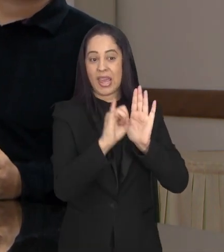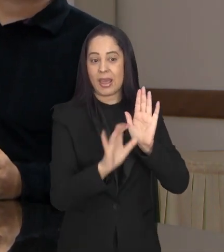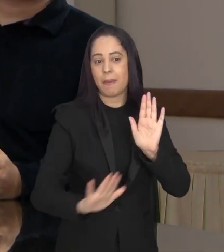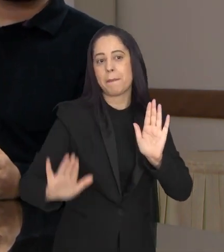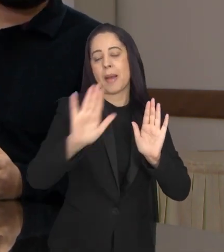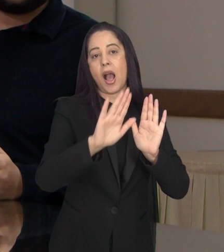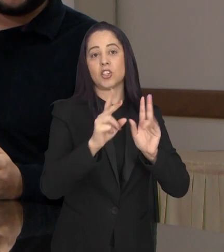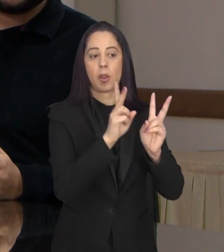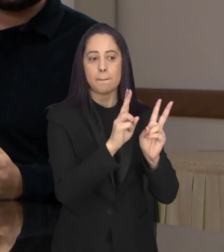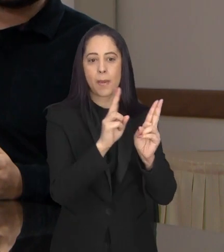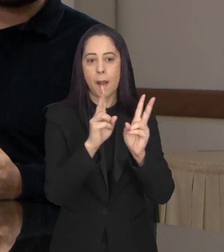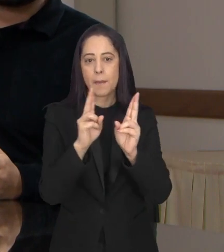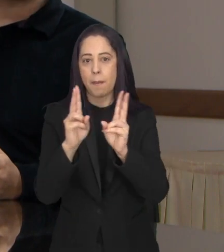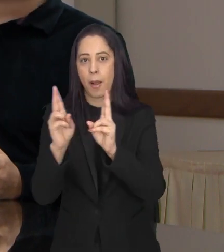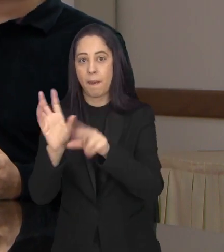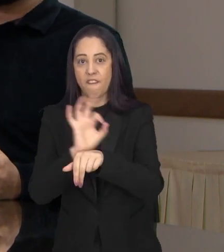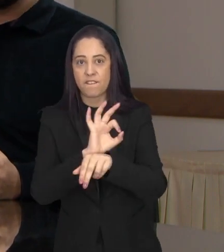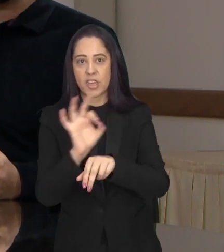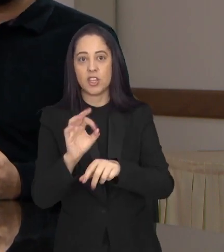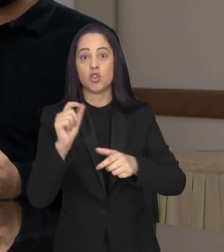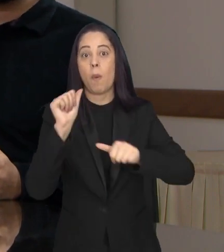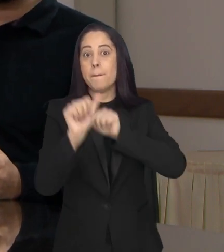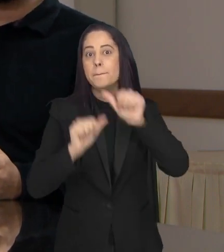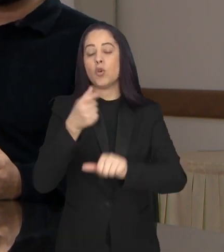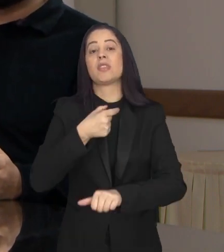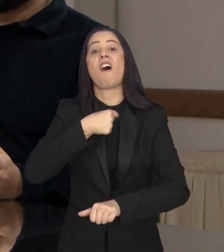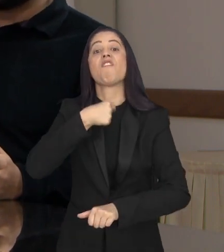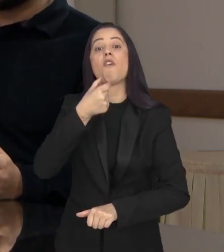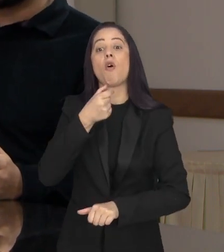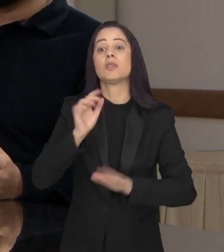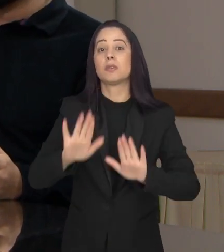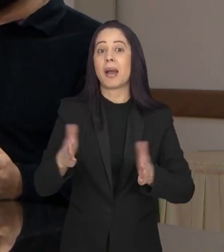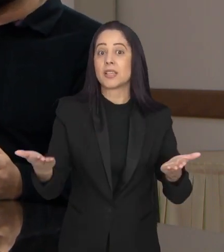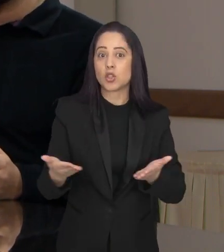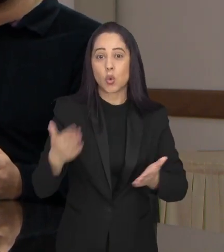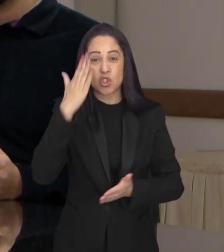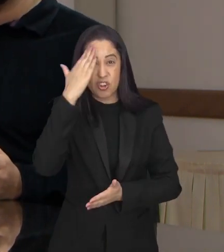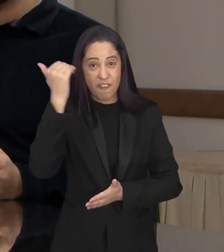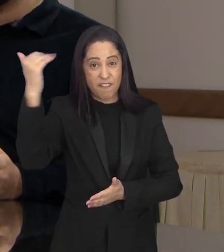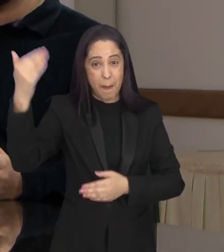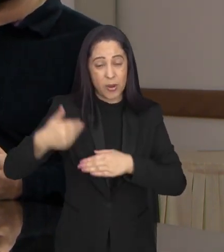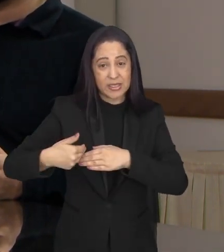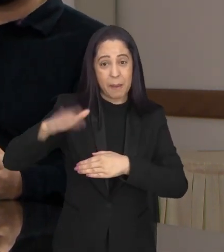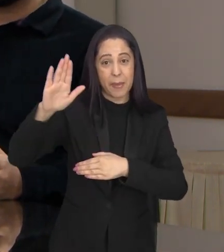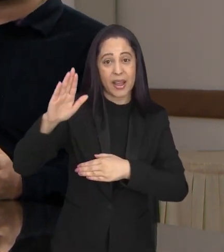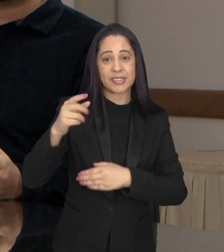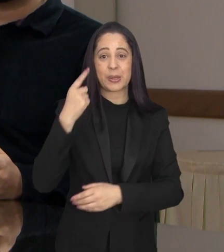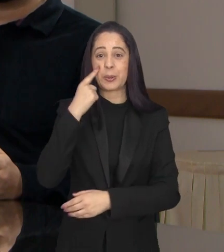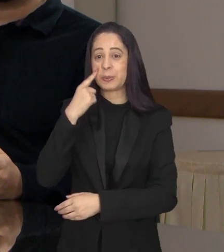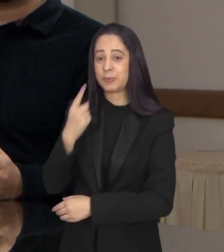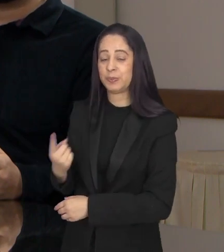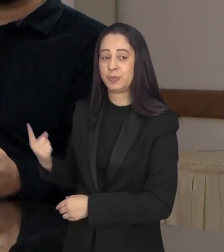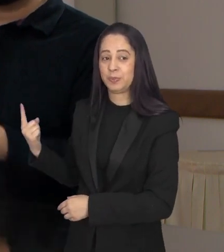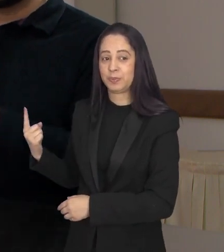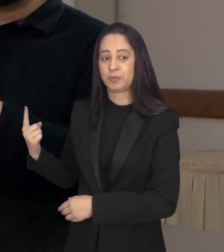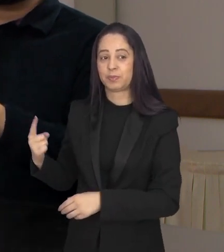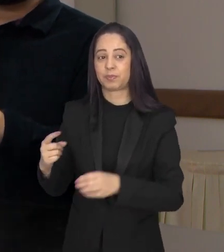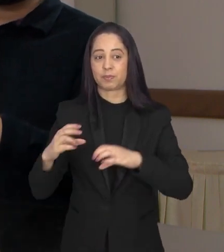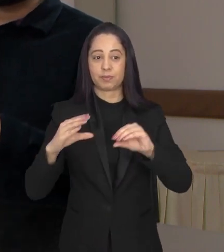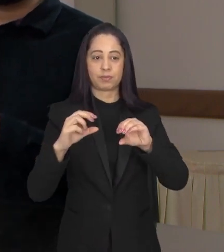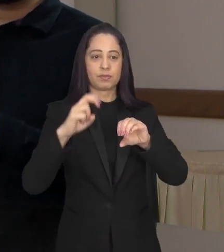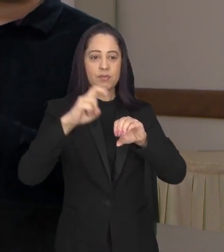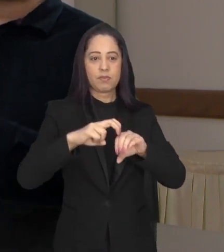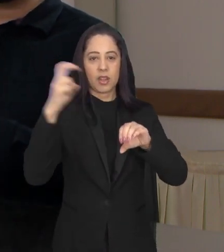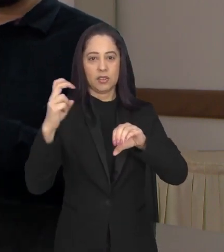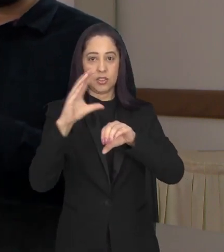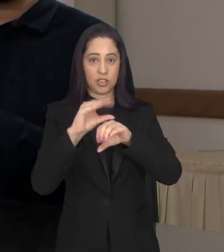imagem, edição de vídeos, emulação de vozes, mas hoje a mais popular delas é o ChatGPT, porque ele